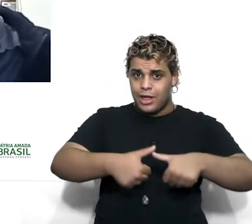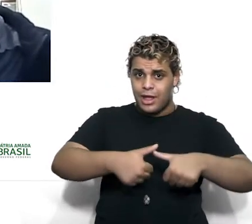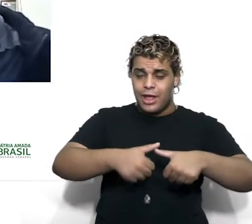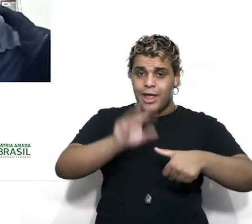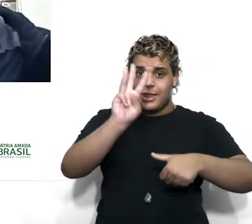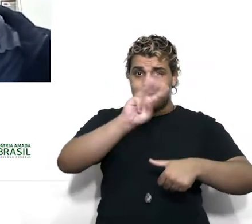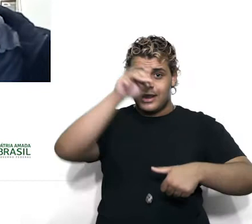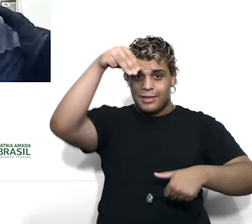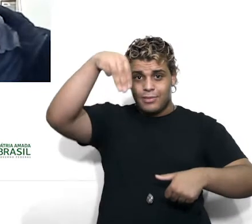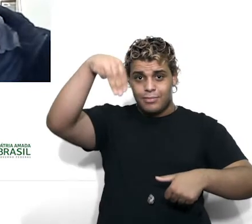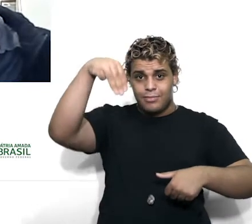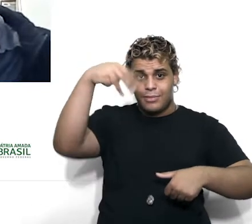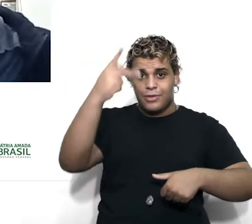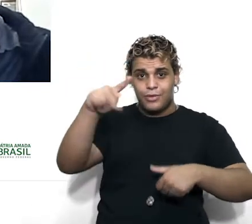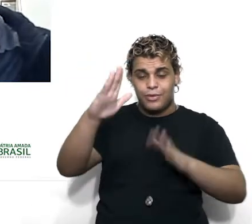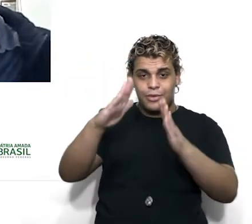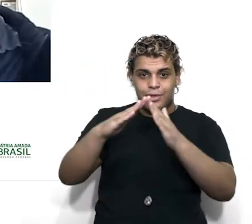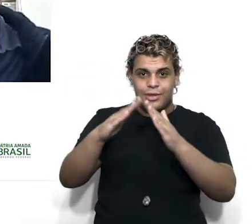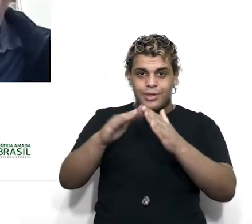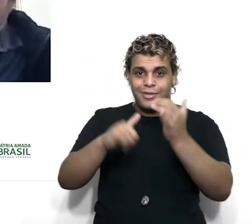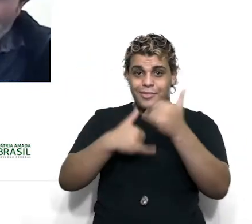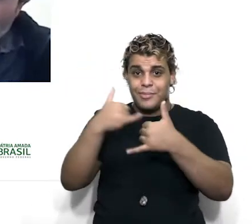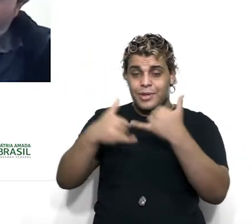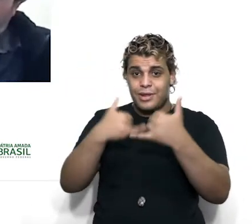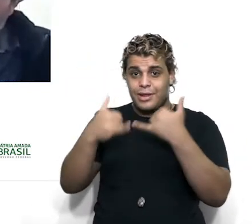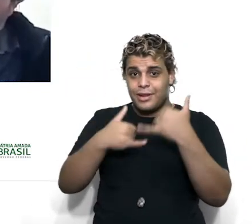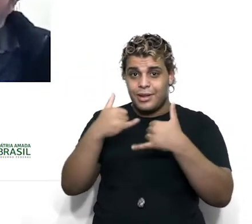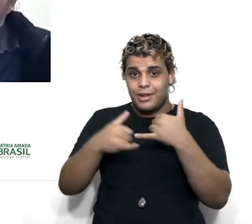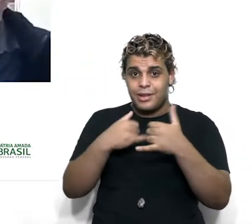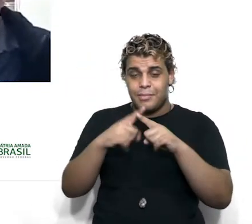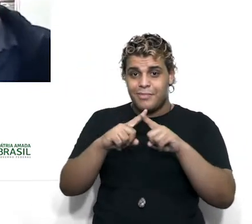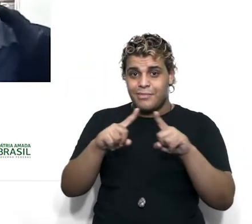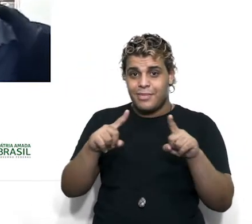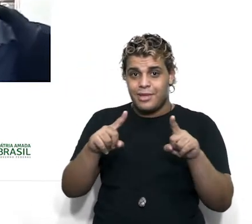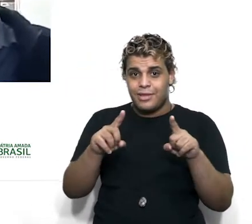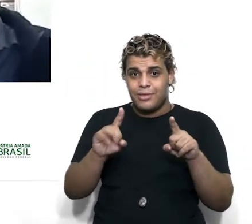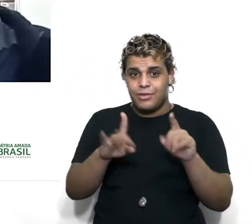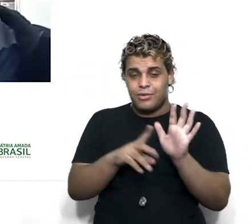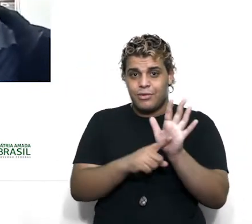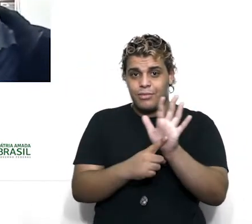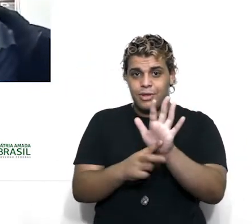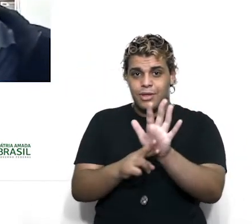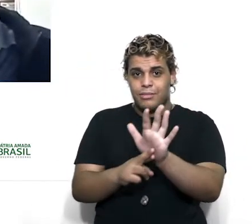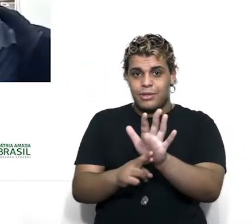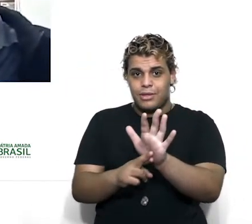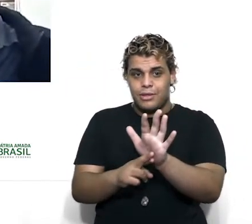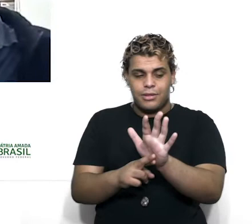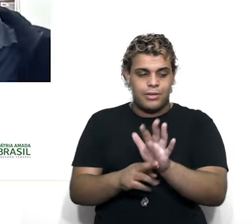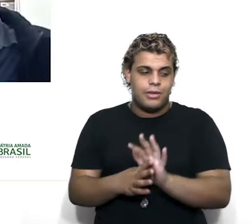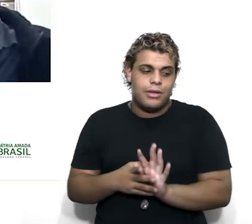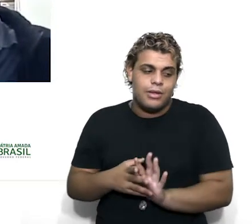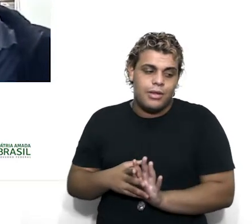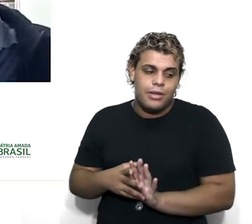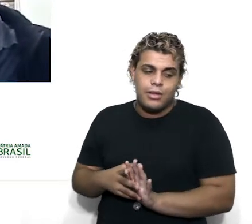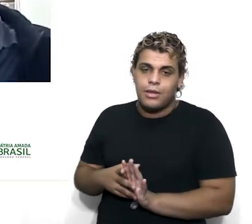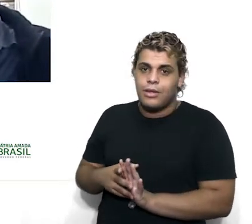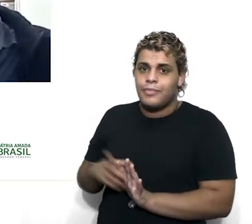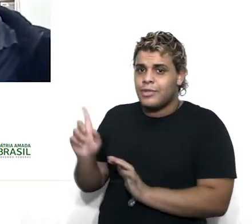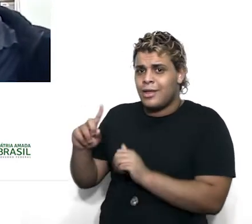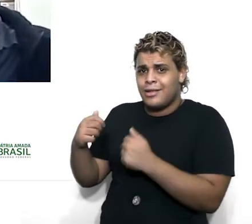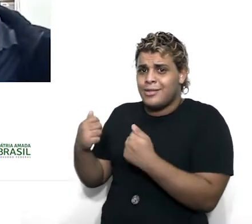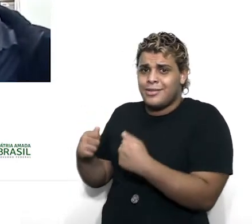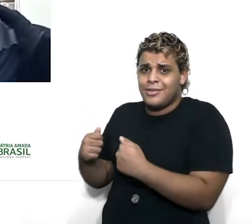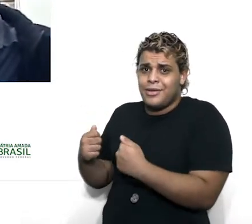é brincadeira, ilustra isso, né? Eu acho que não precisa de ser não precisa de explorar tanto